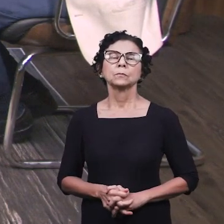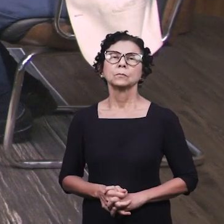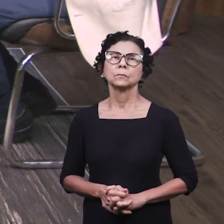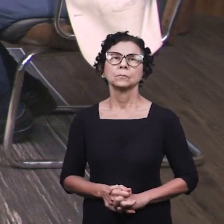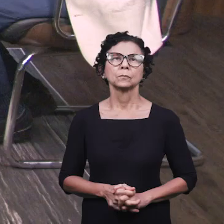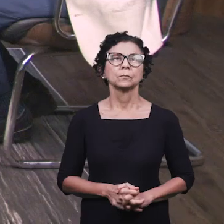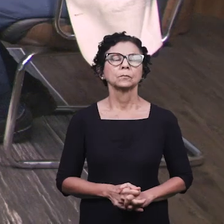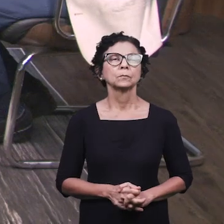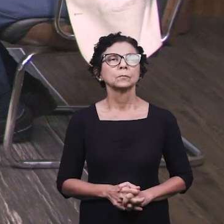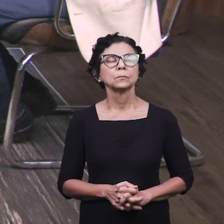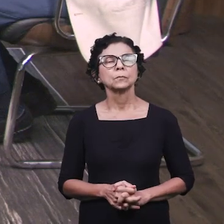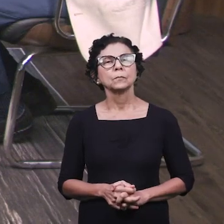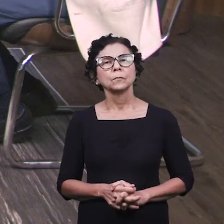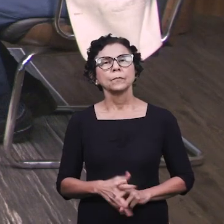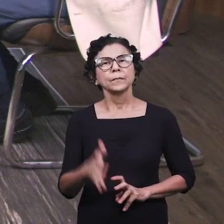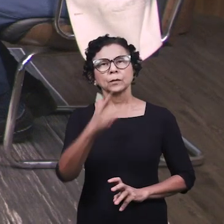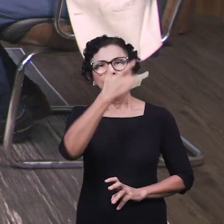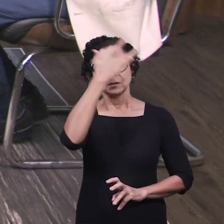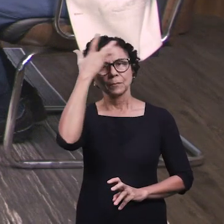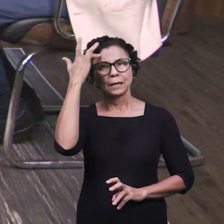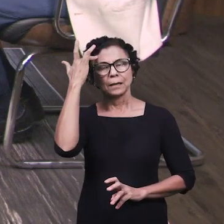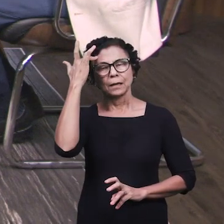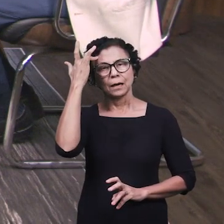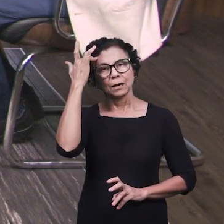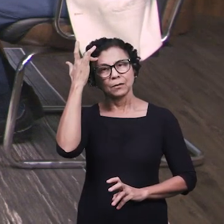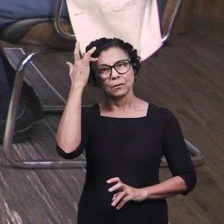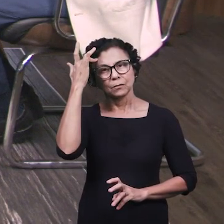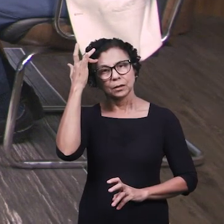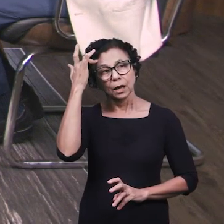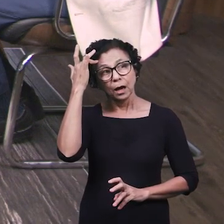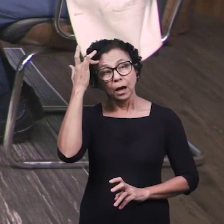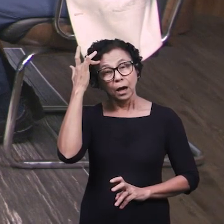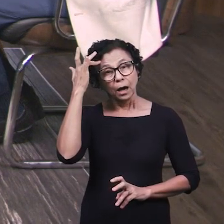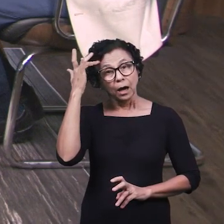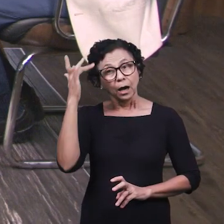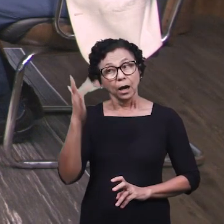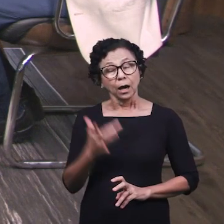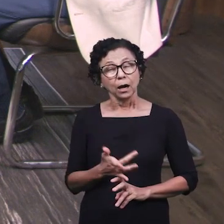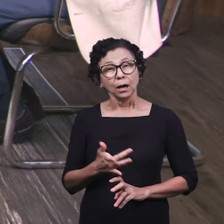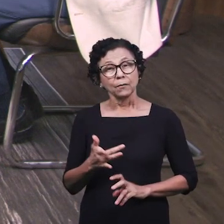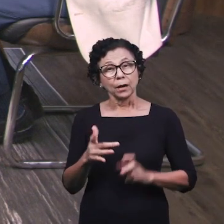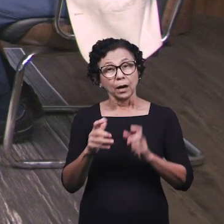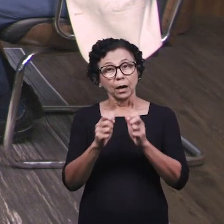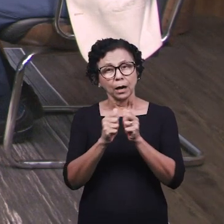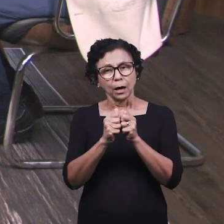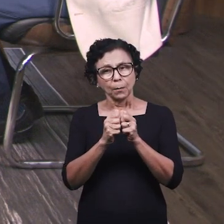as pessoas, quando ouvem falar a palavra Apocalipse, Apocalipse